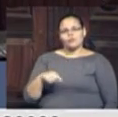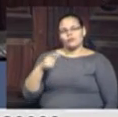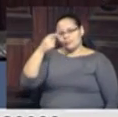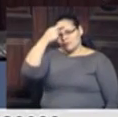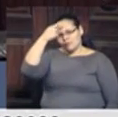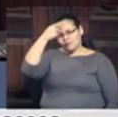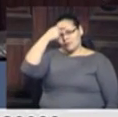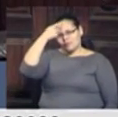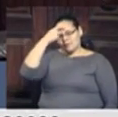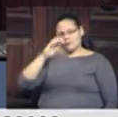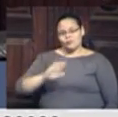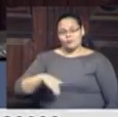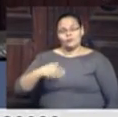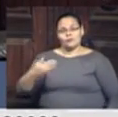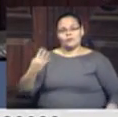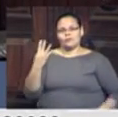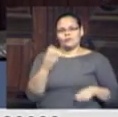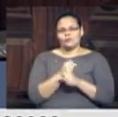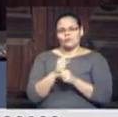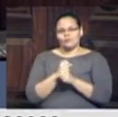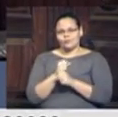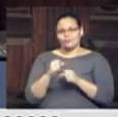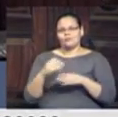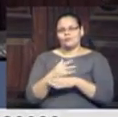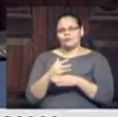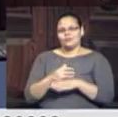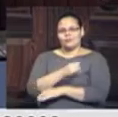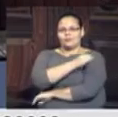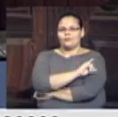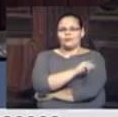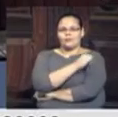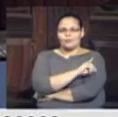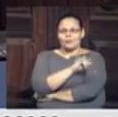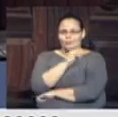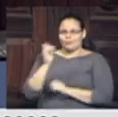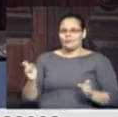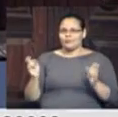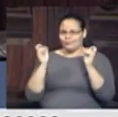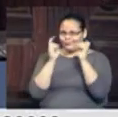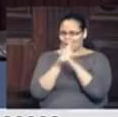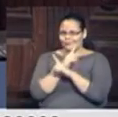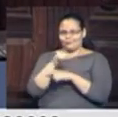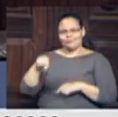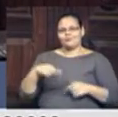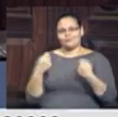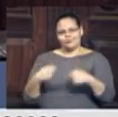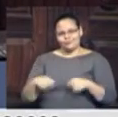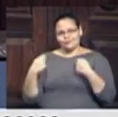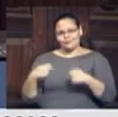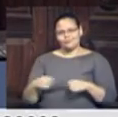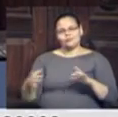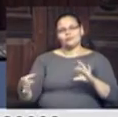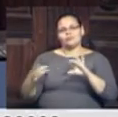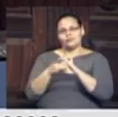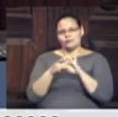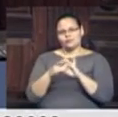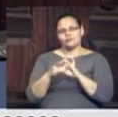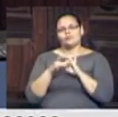Os próximos 4 anos na cidade do Rio de Janeiro serão de grande dificuldade e precisaremos